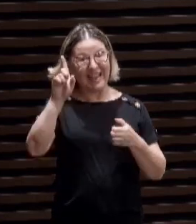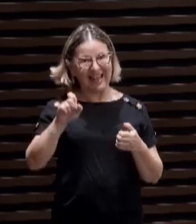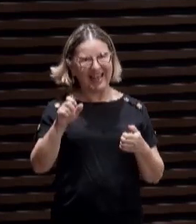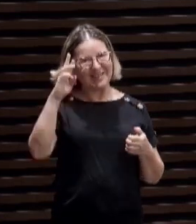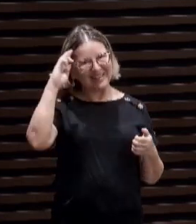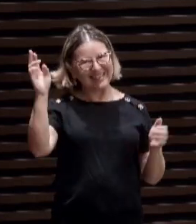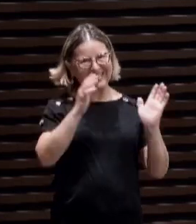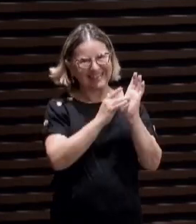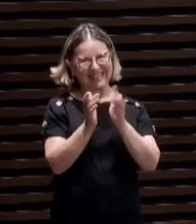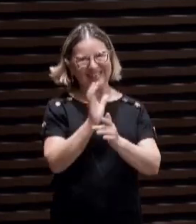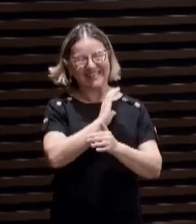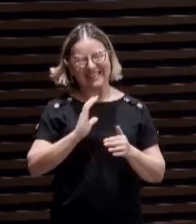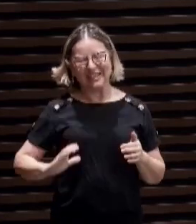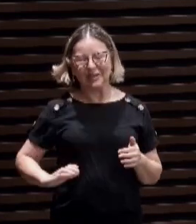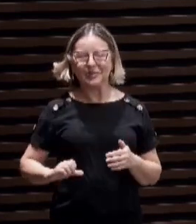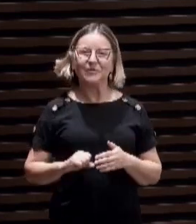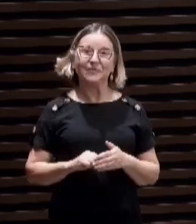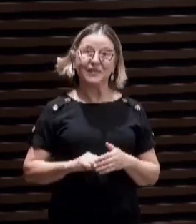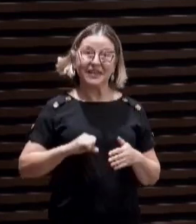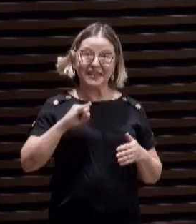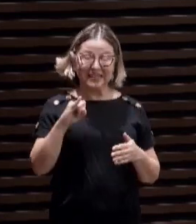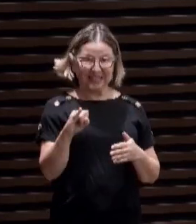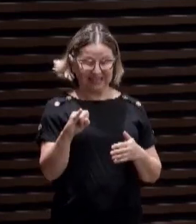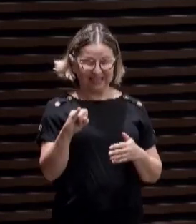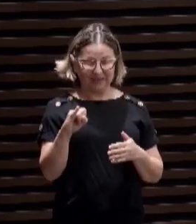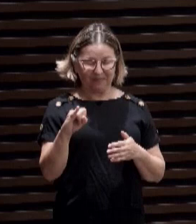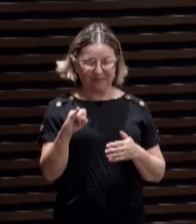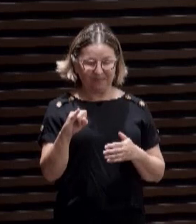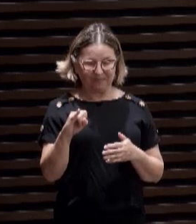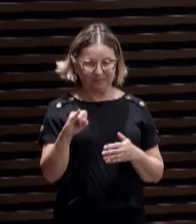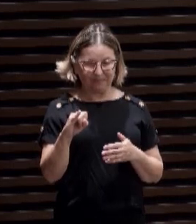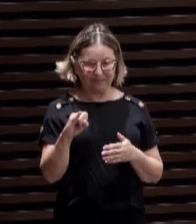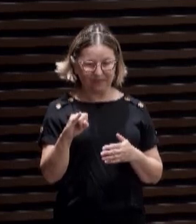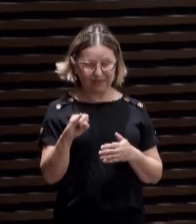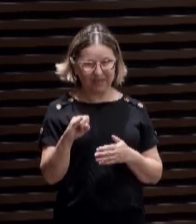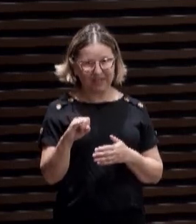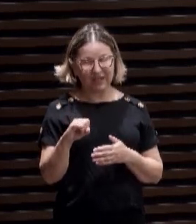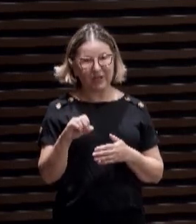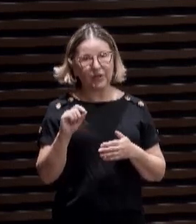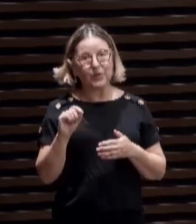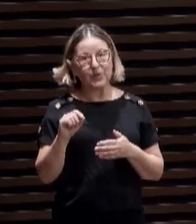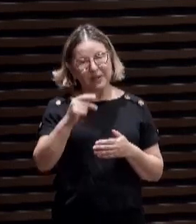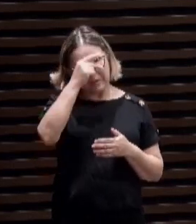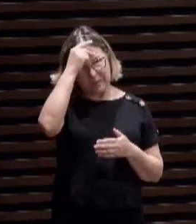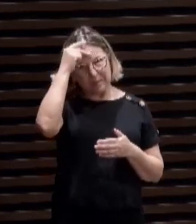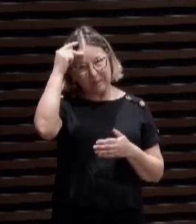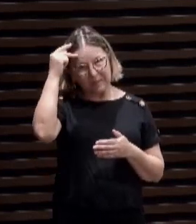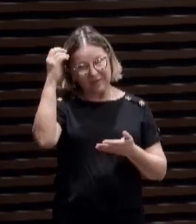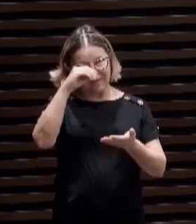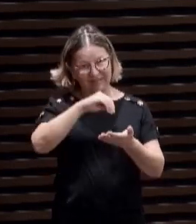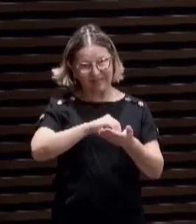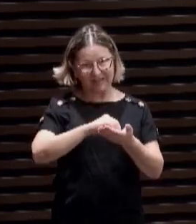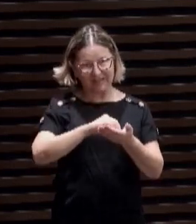contudo, se o que alguém edifica sobre o fundamento, ele separa em duas categorias. A